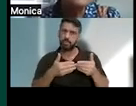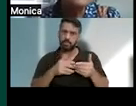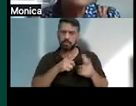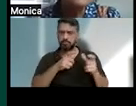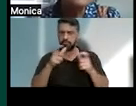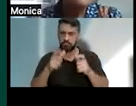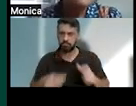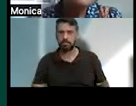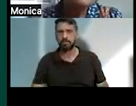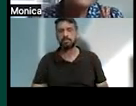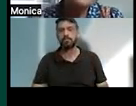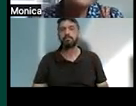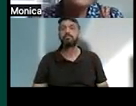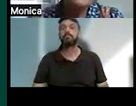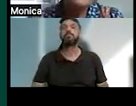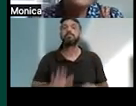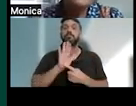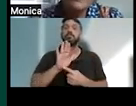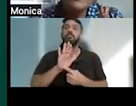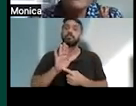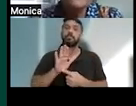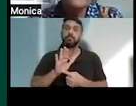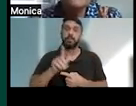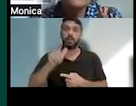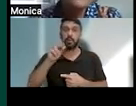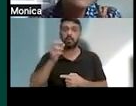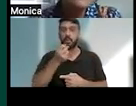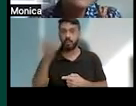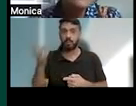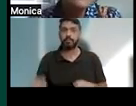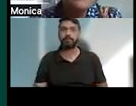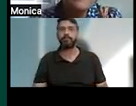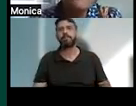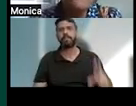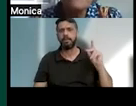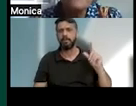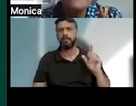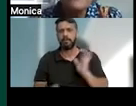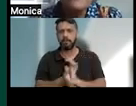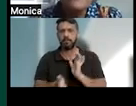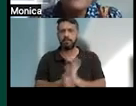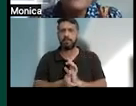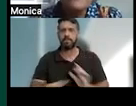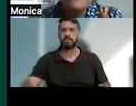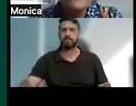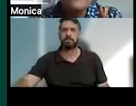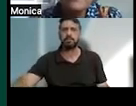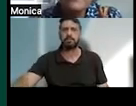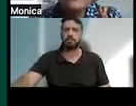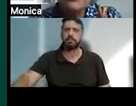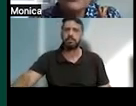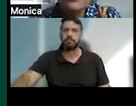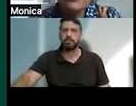Então, aqui estou mostrando alguns dos alunos que agora ativos na equipe. Eles estão